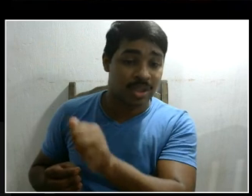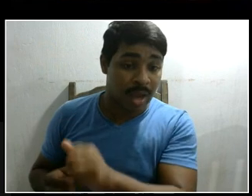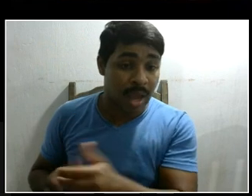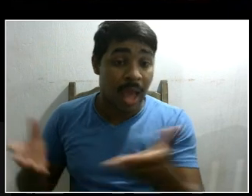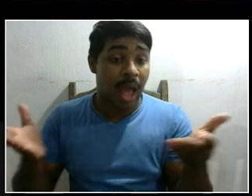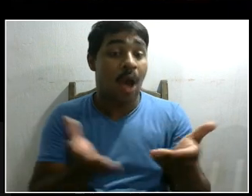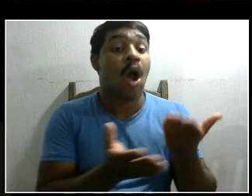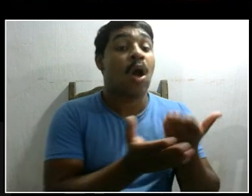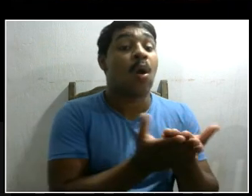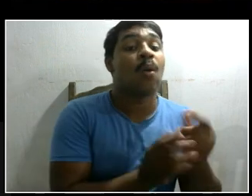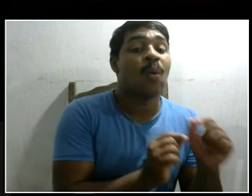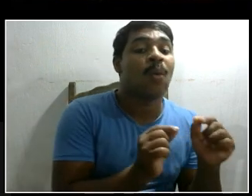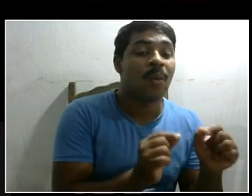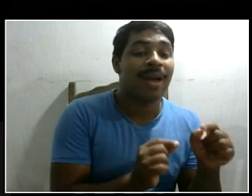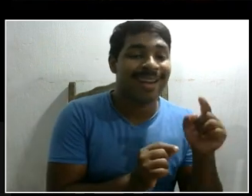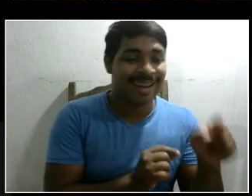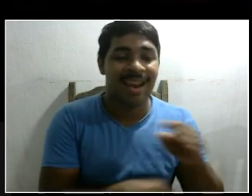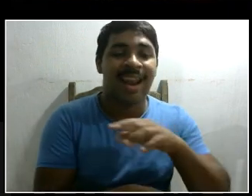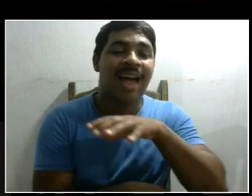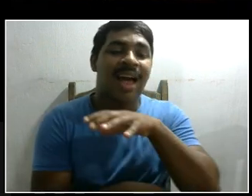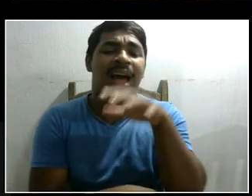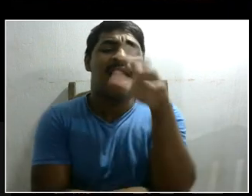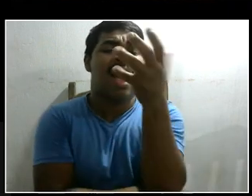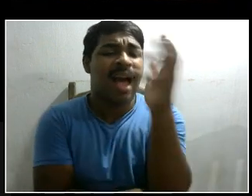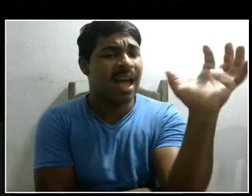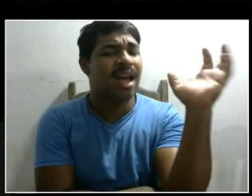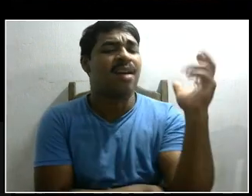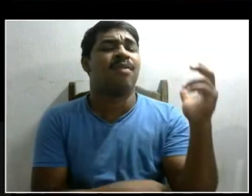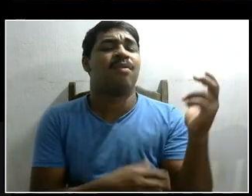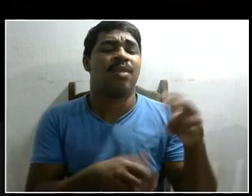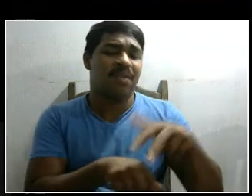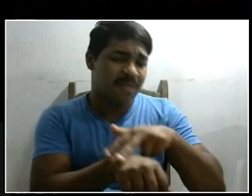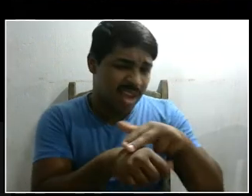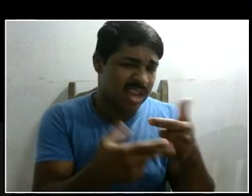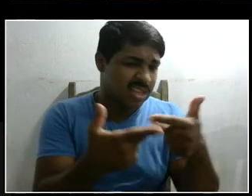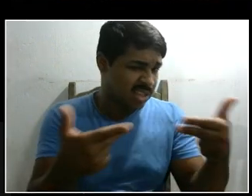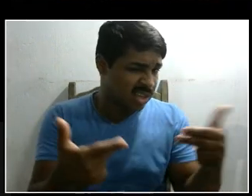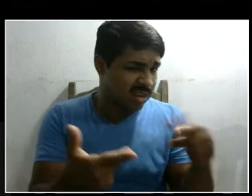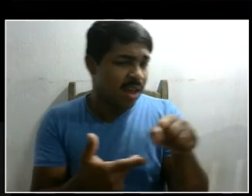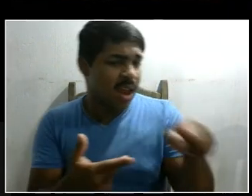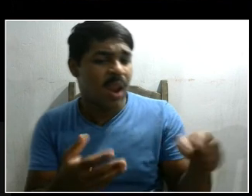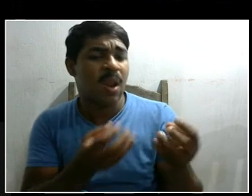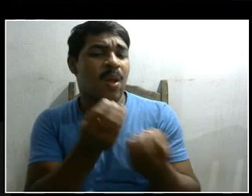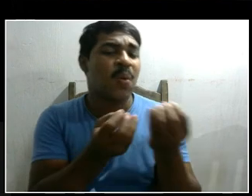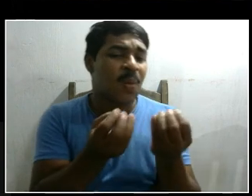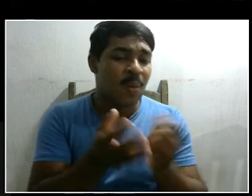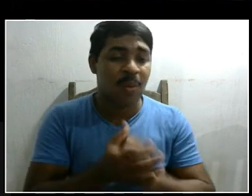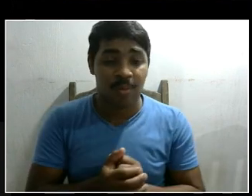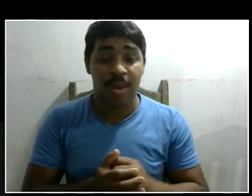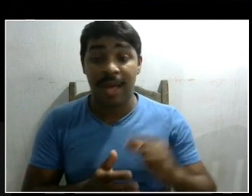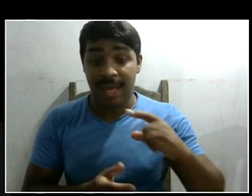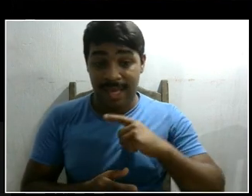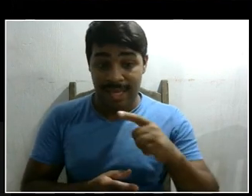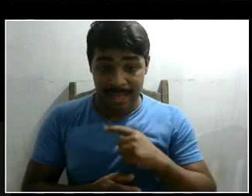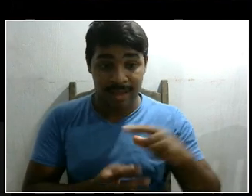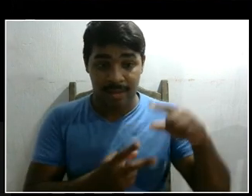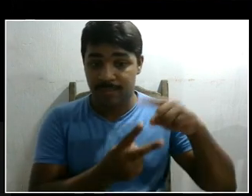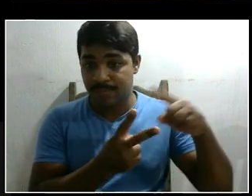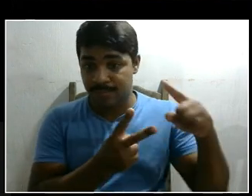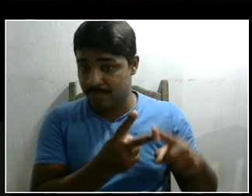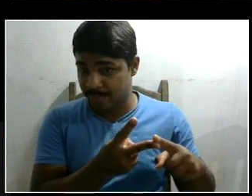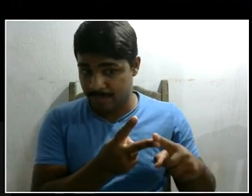tecidos vegetais, ou seja, das plantas. Então, os tecidos vegetais, eles se dividem em 2. São os tecidos